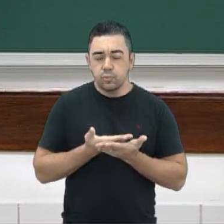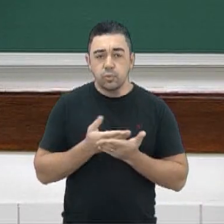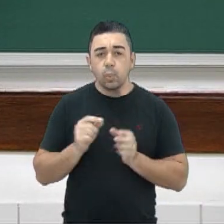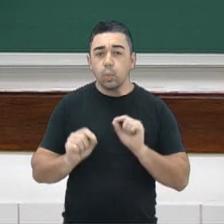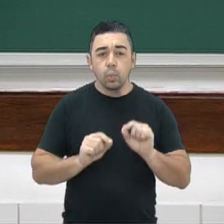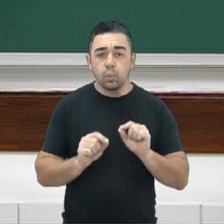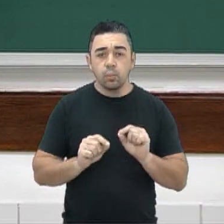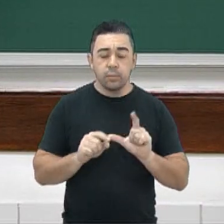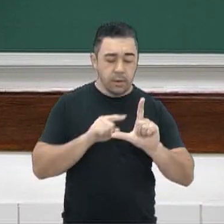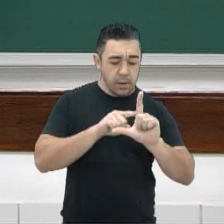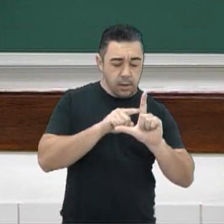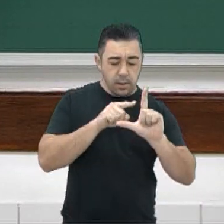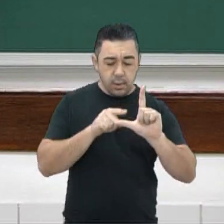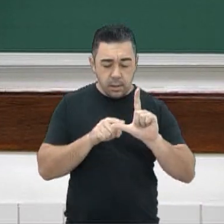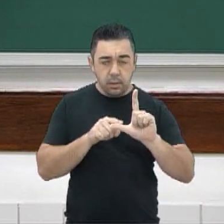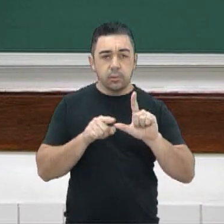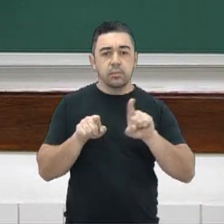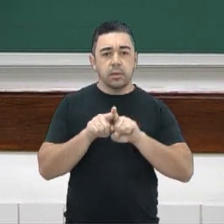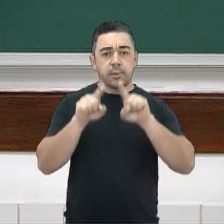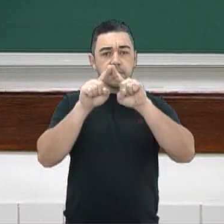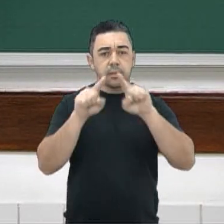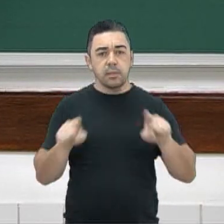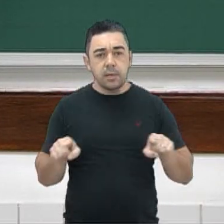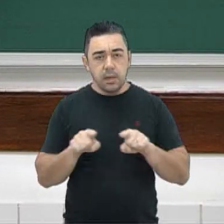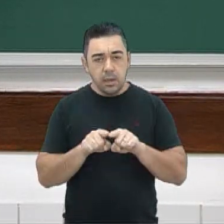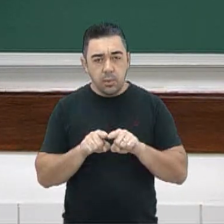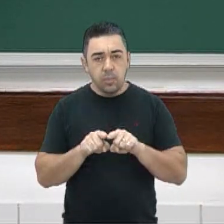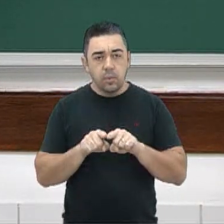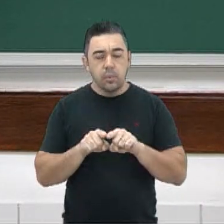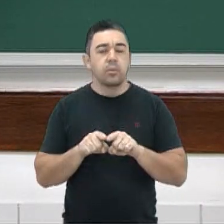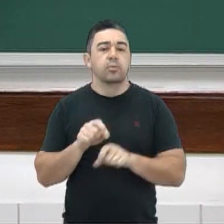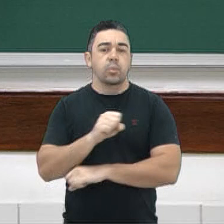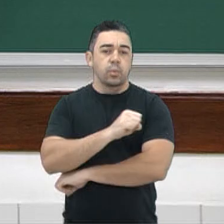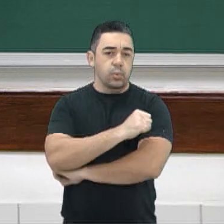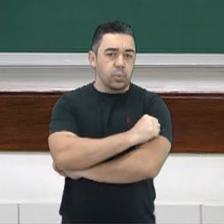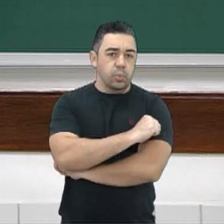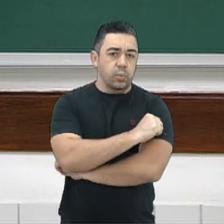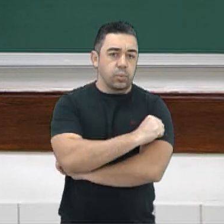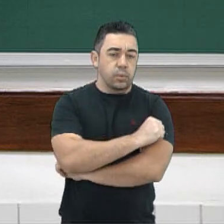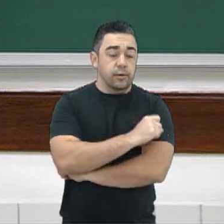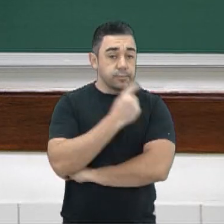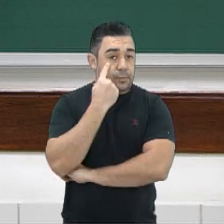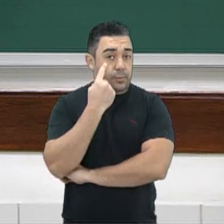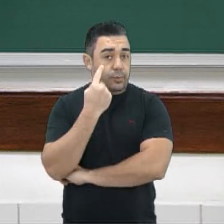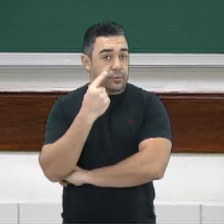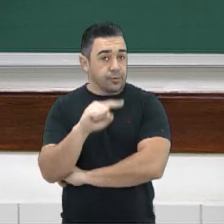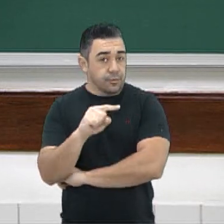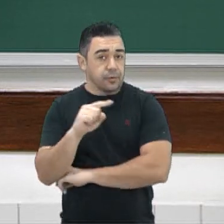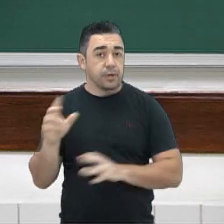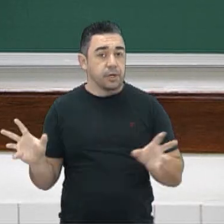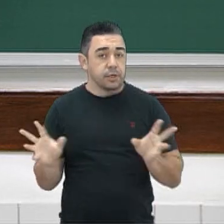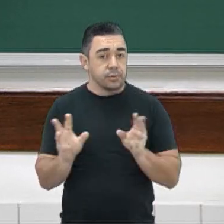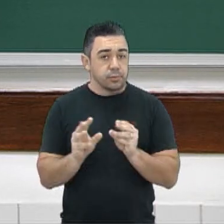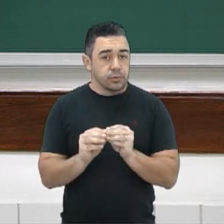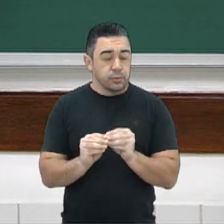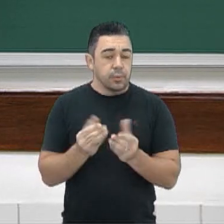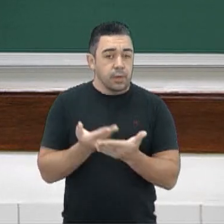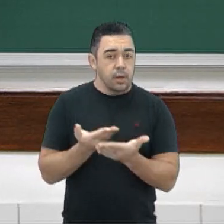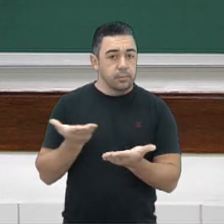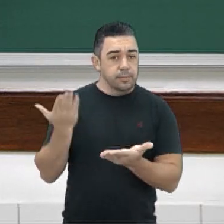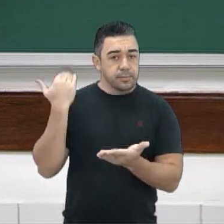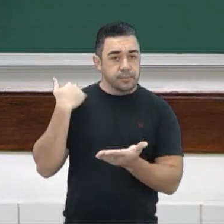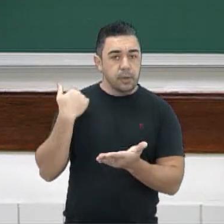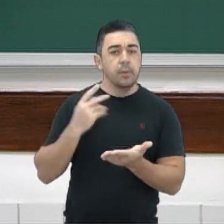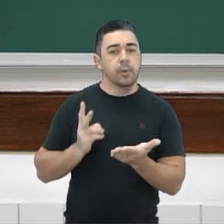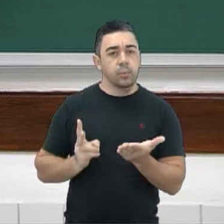sobre ângulos e triângulos do 8º ano. Então, nós vamos fazer uma revisão da última aula para